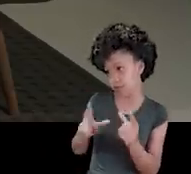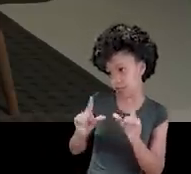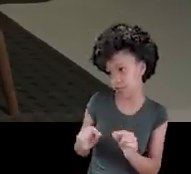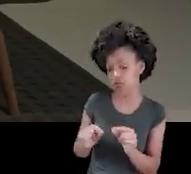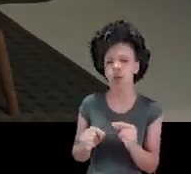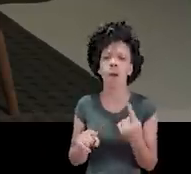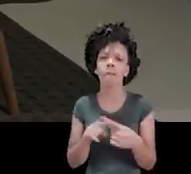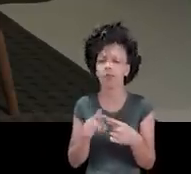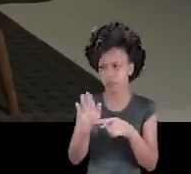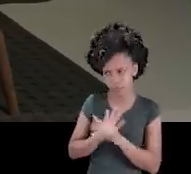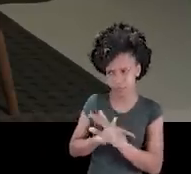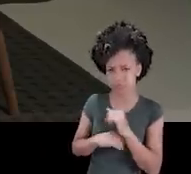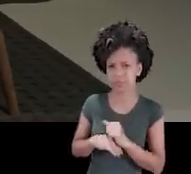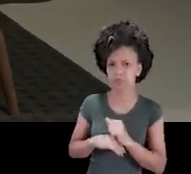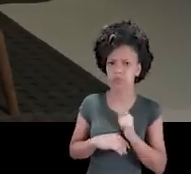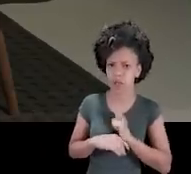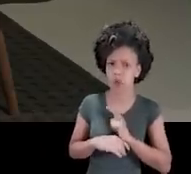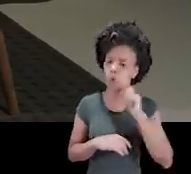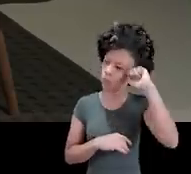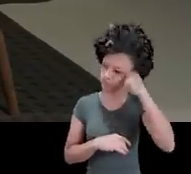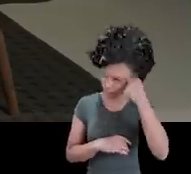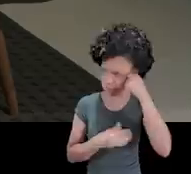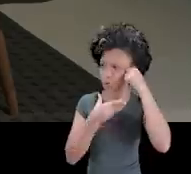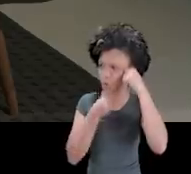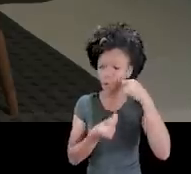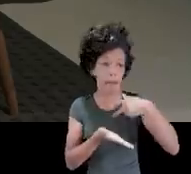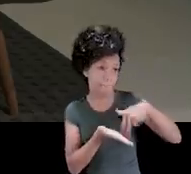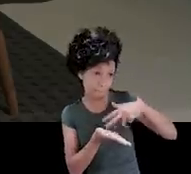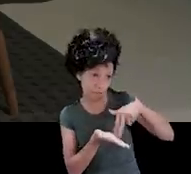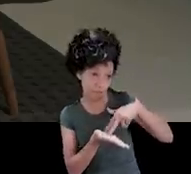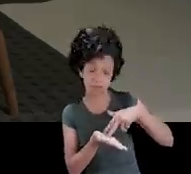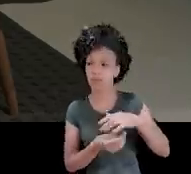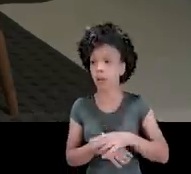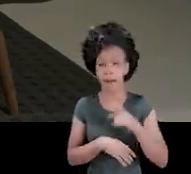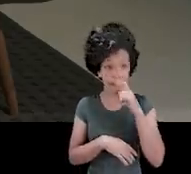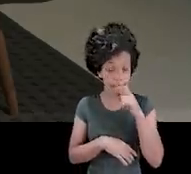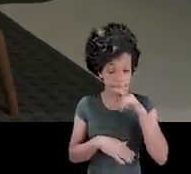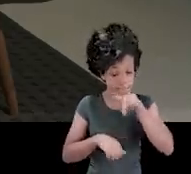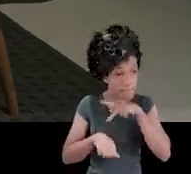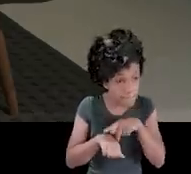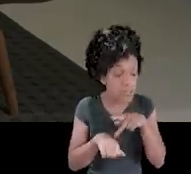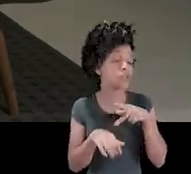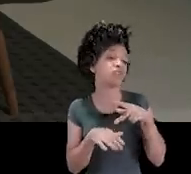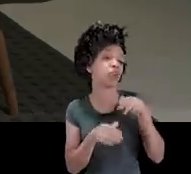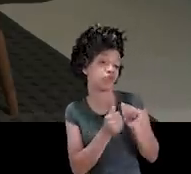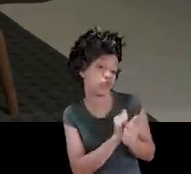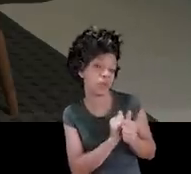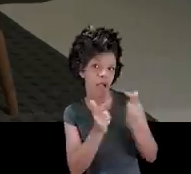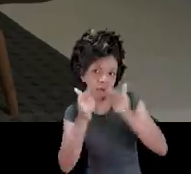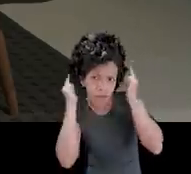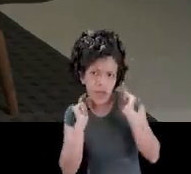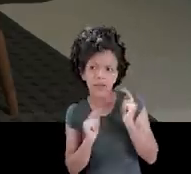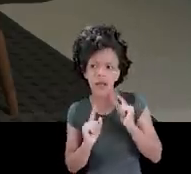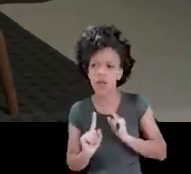Porque a CEA pegou um cara... Negro. Bailarino. No país do futebol, carecaço. Exatamente. E